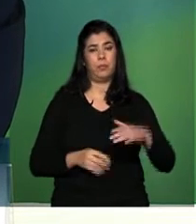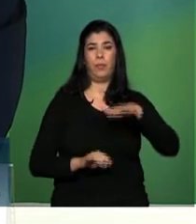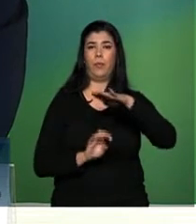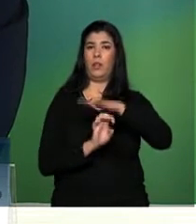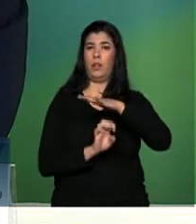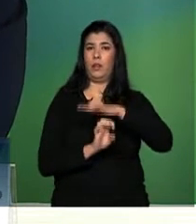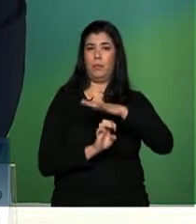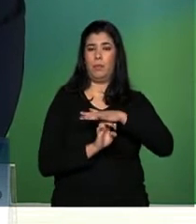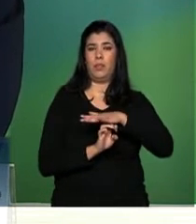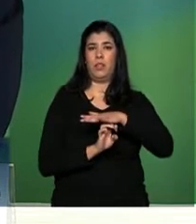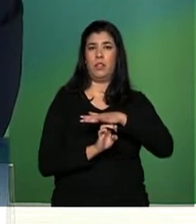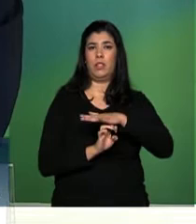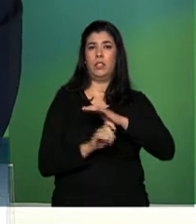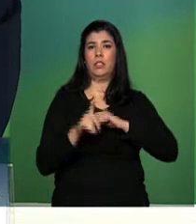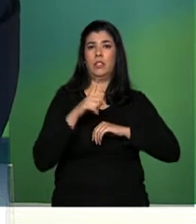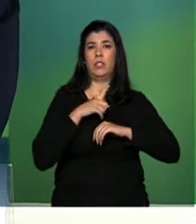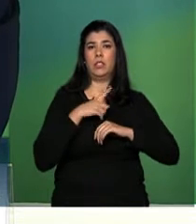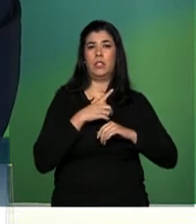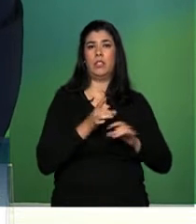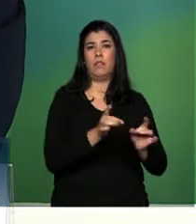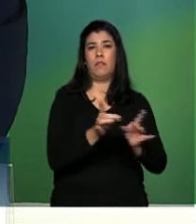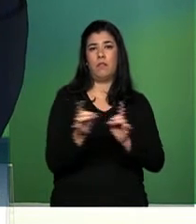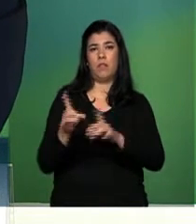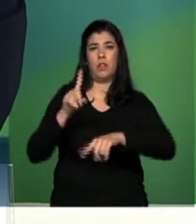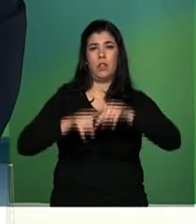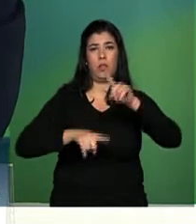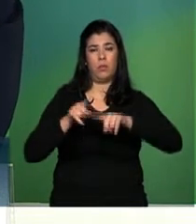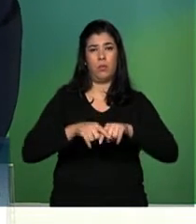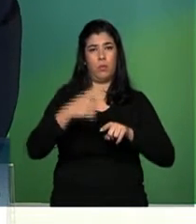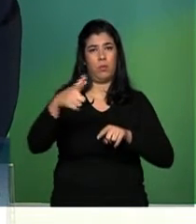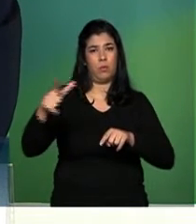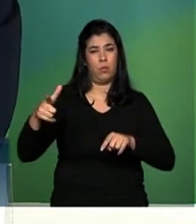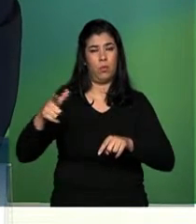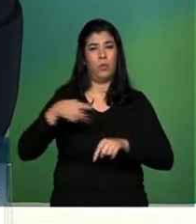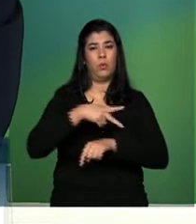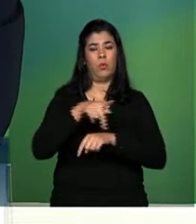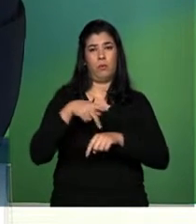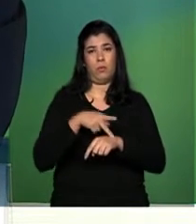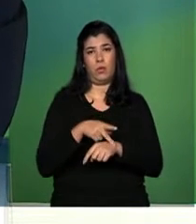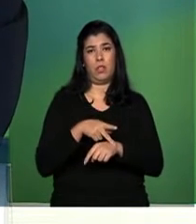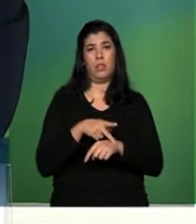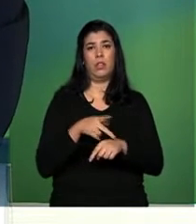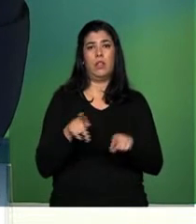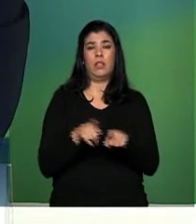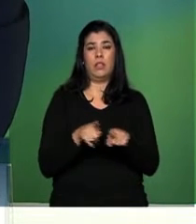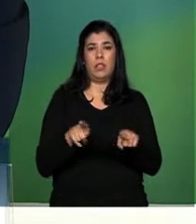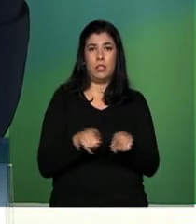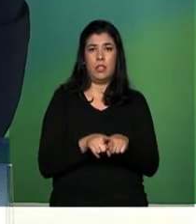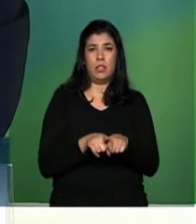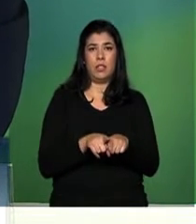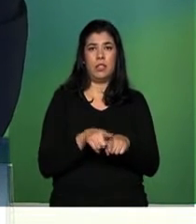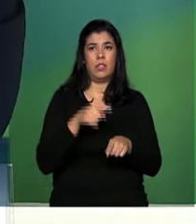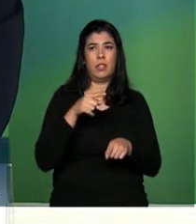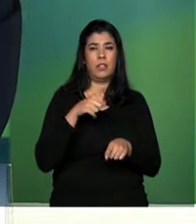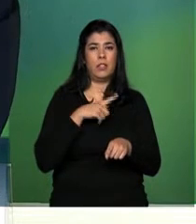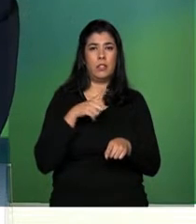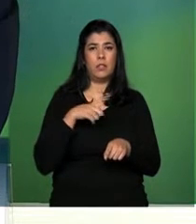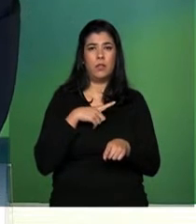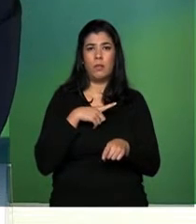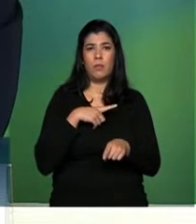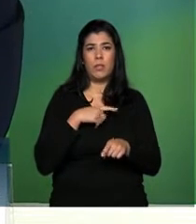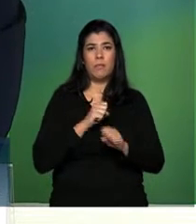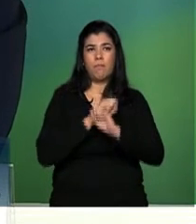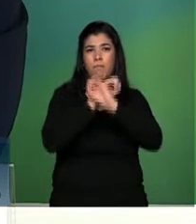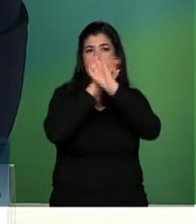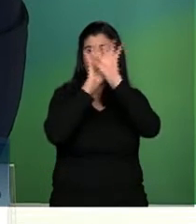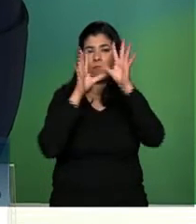empresas que exportam habitualmente, que tem uma posição de absoluta idoneidade nas